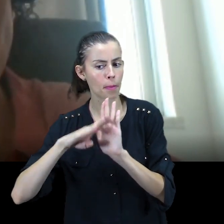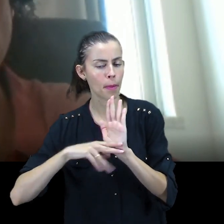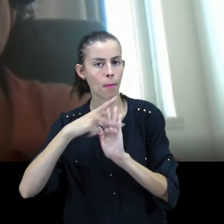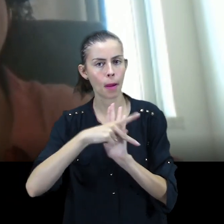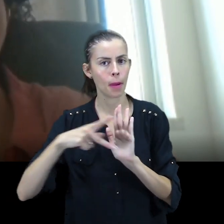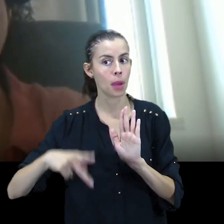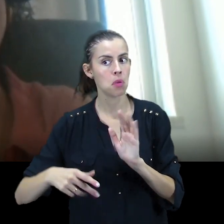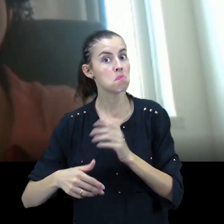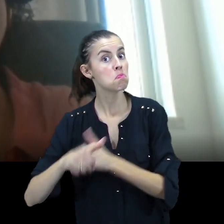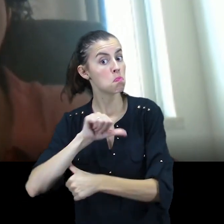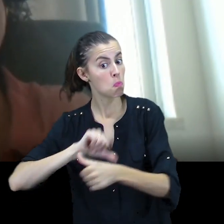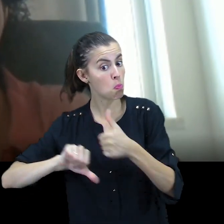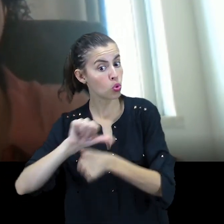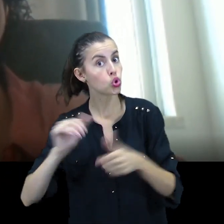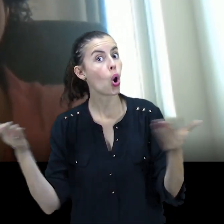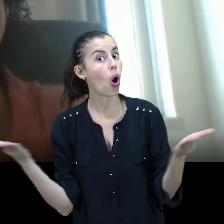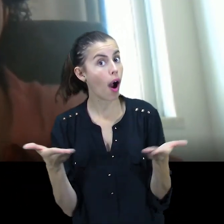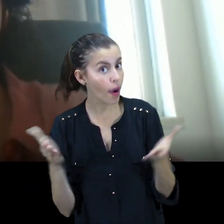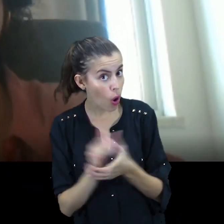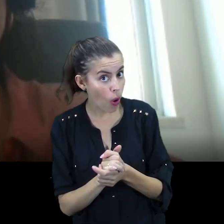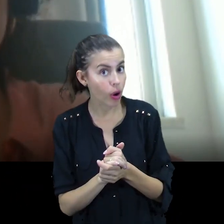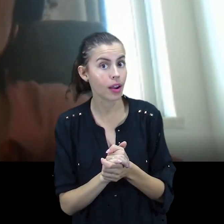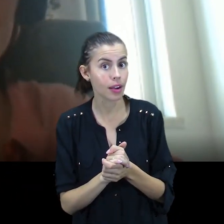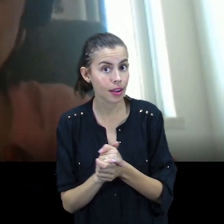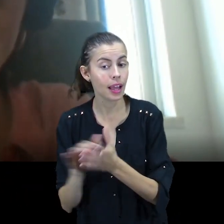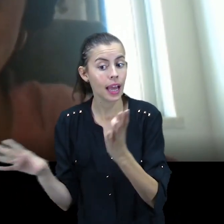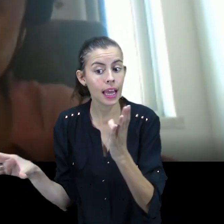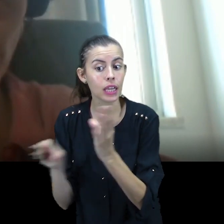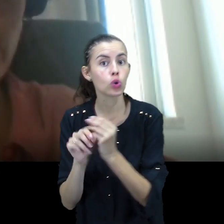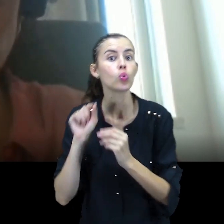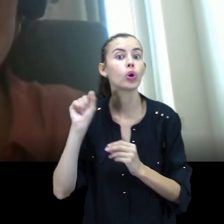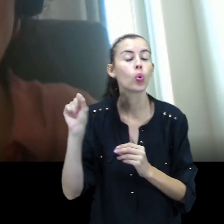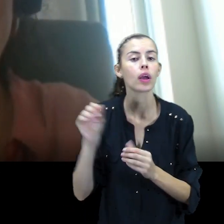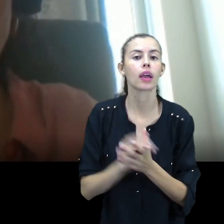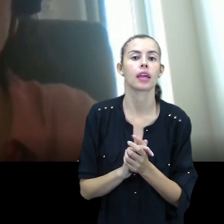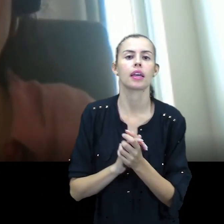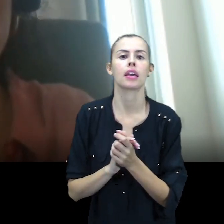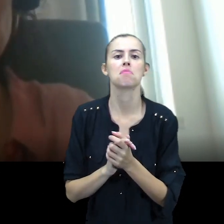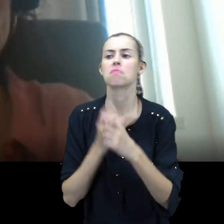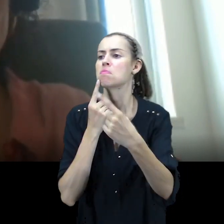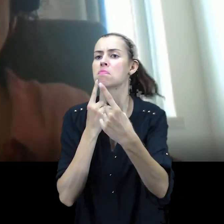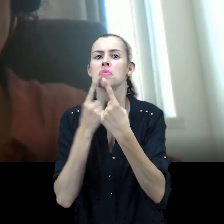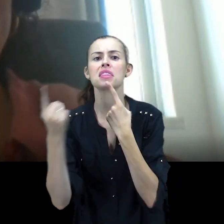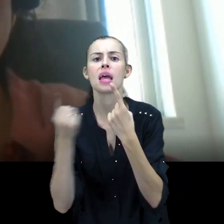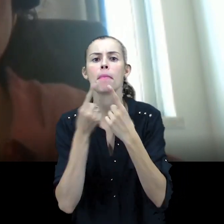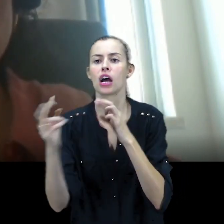dos espaços de atenção à saúde, dentro do espaço do SUS. E aí a gente vai trocando essas